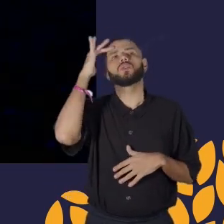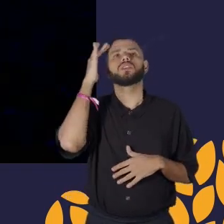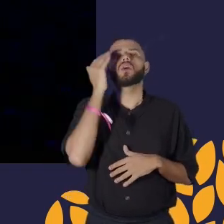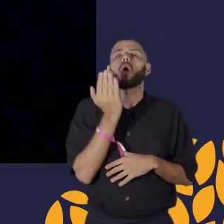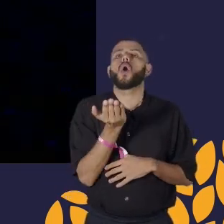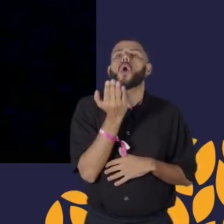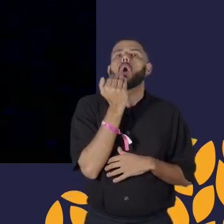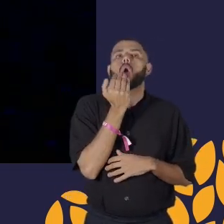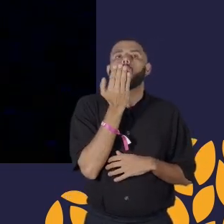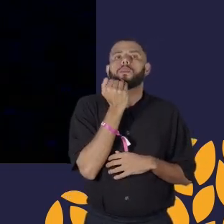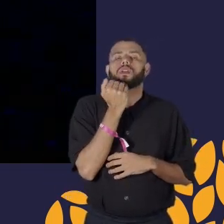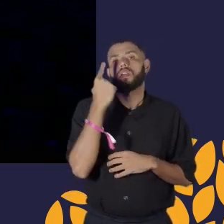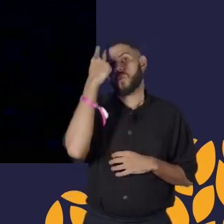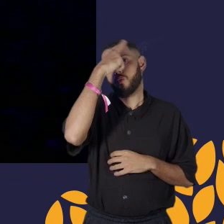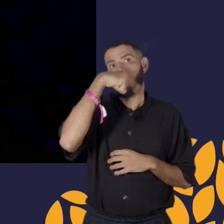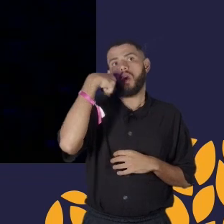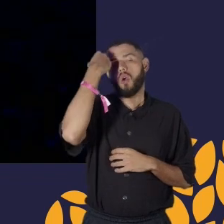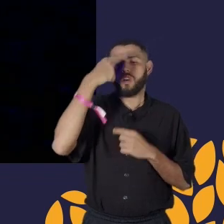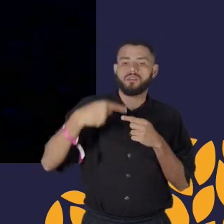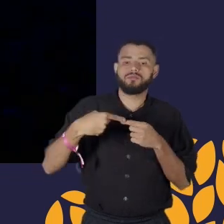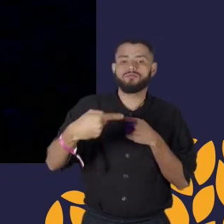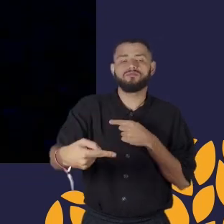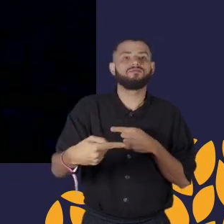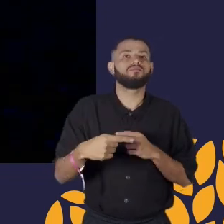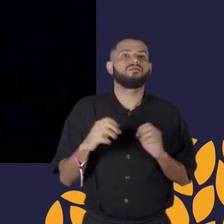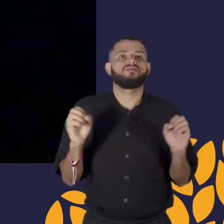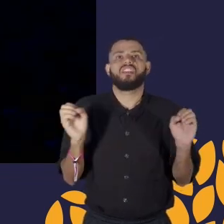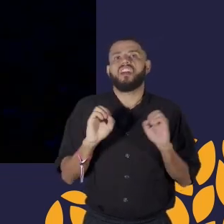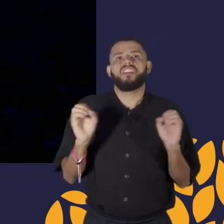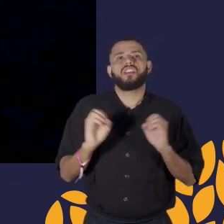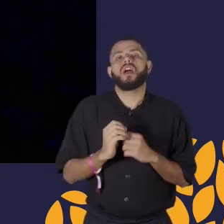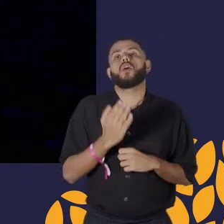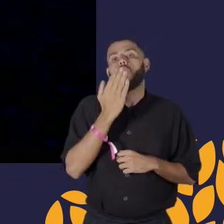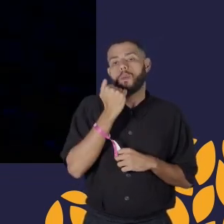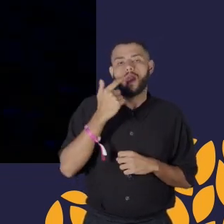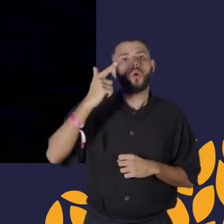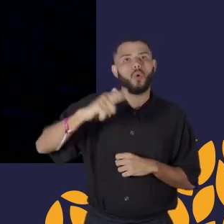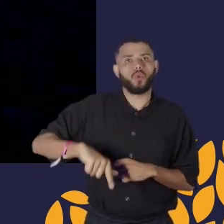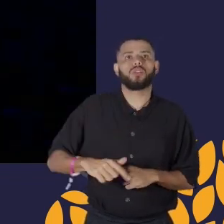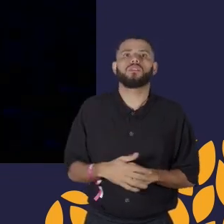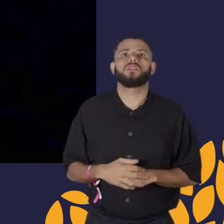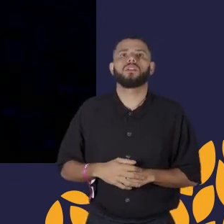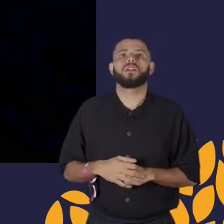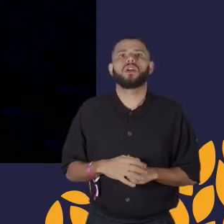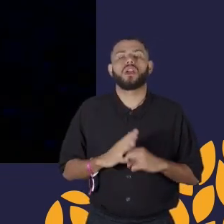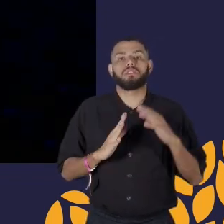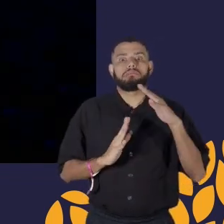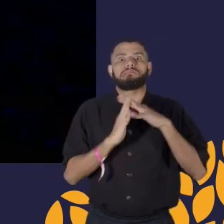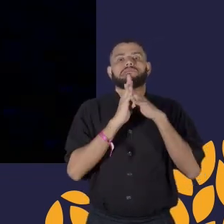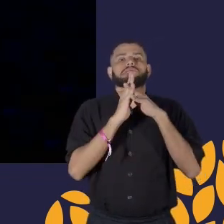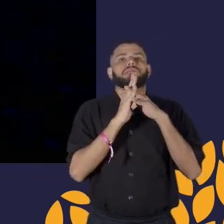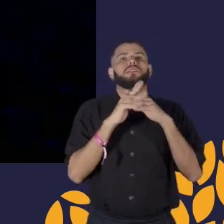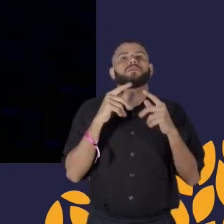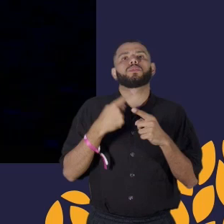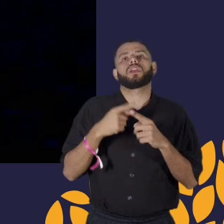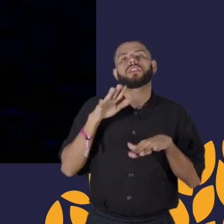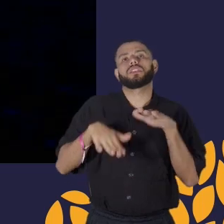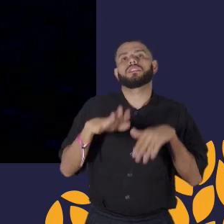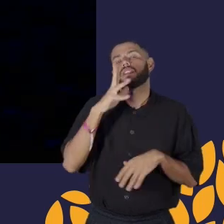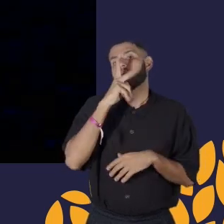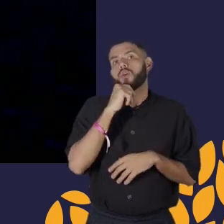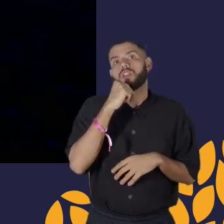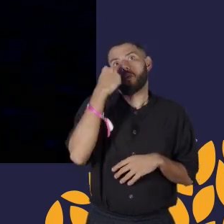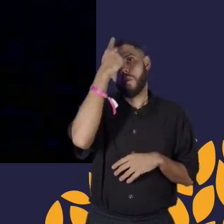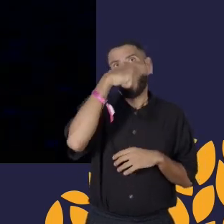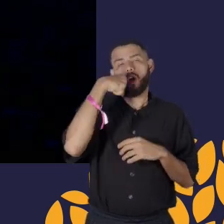a cannabis, passa 1 hora, pô, não deu nada, não vou comer outro aqui. E aí passa da dose, porque demora 1h30, 2 horas, às